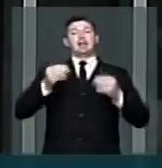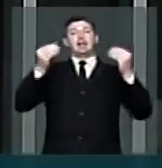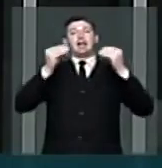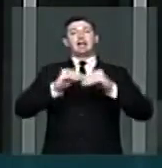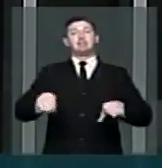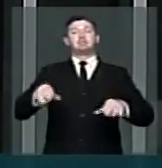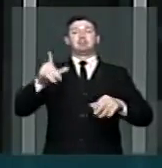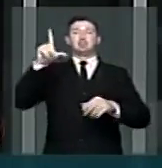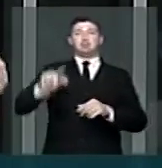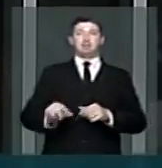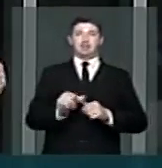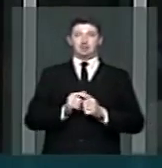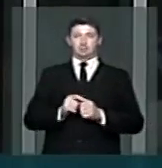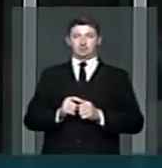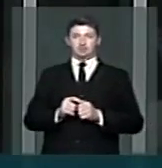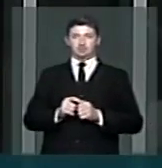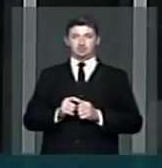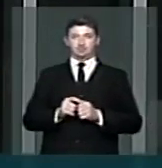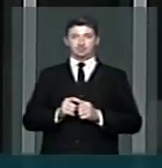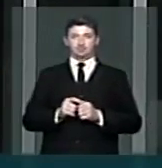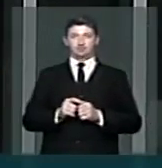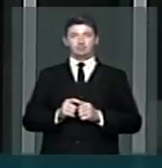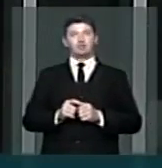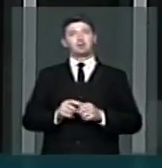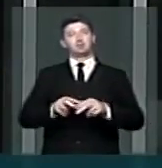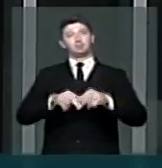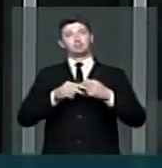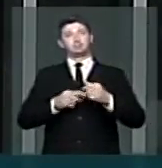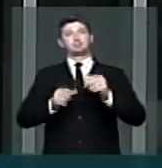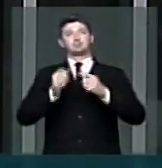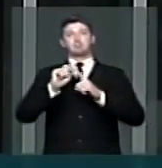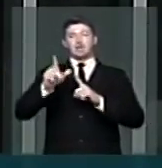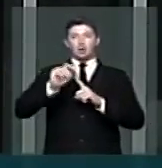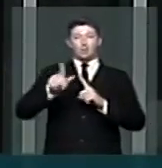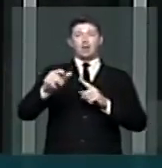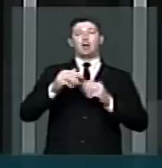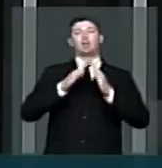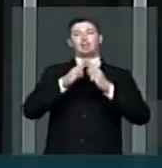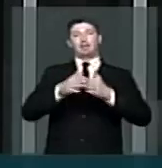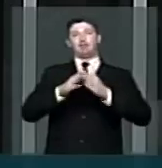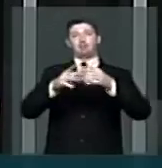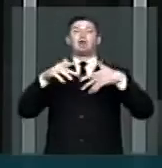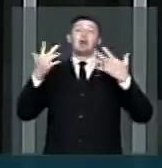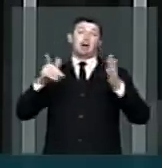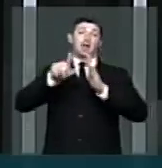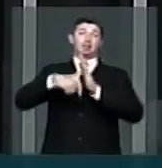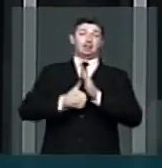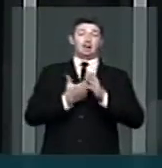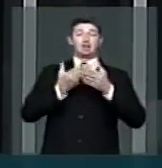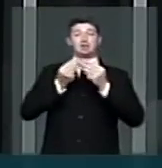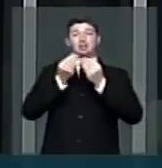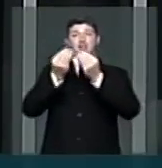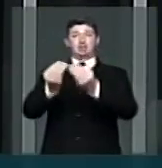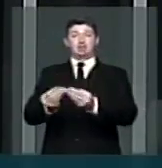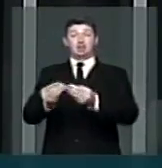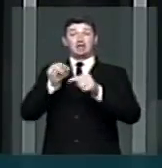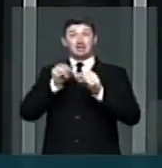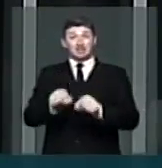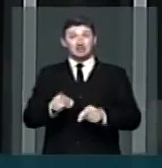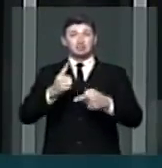despesas dos que se chama-se de demurrage, o aluguel de navio por atraso das suas entregas. E isso só se dá